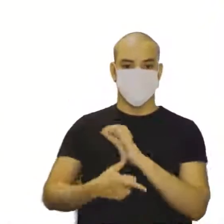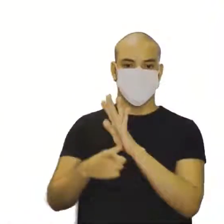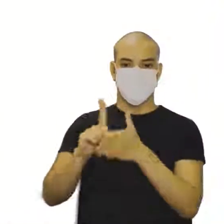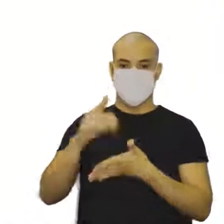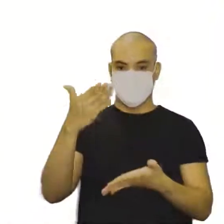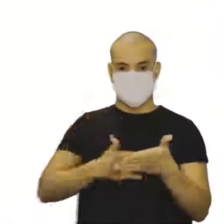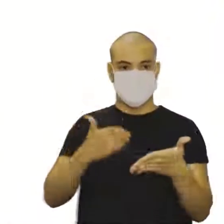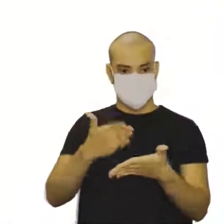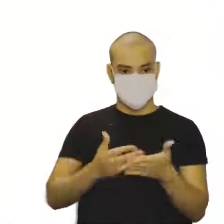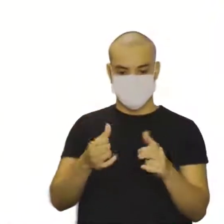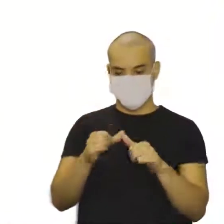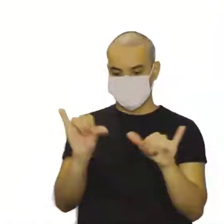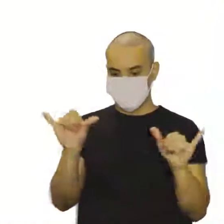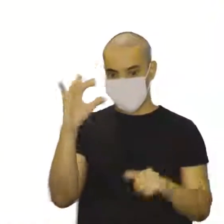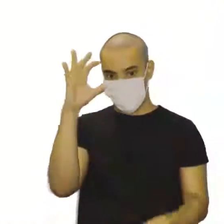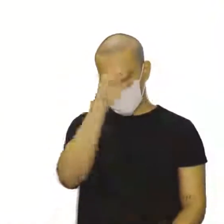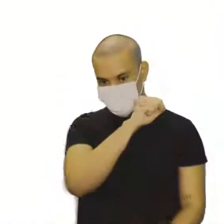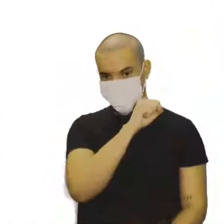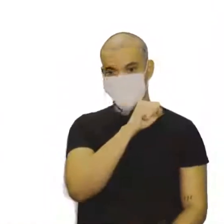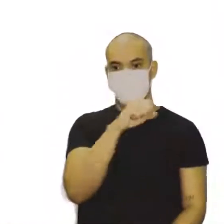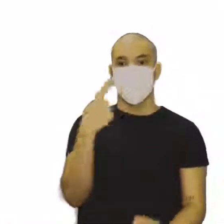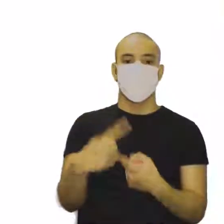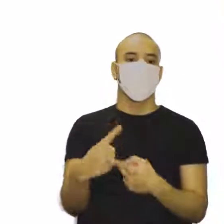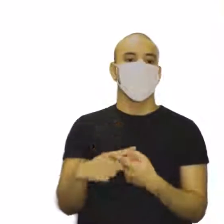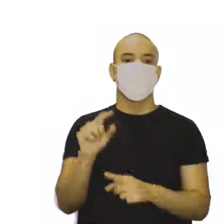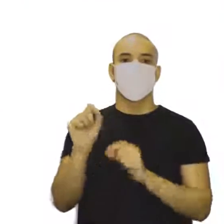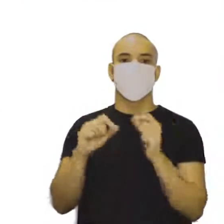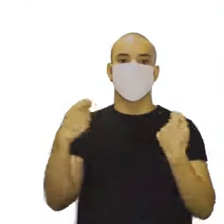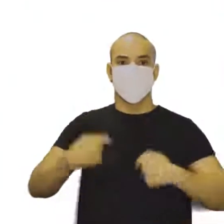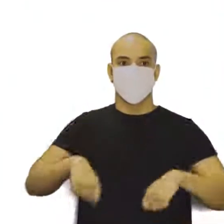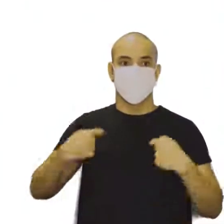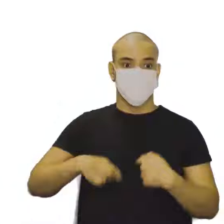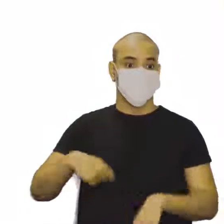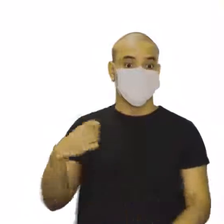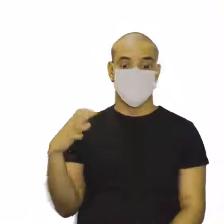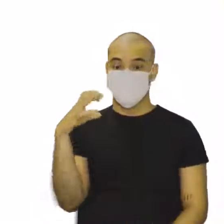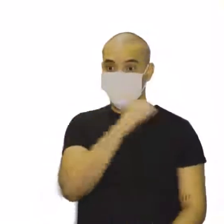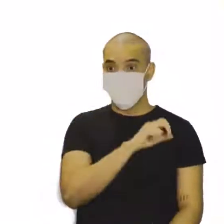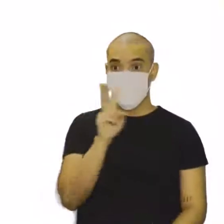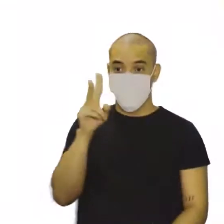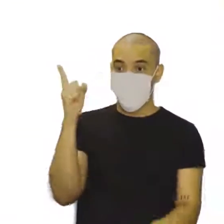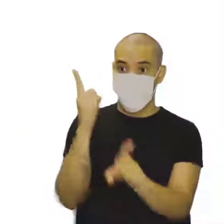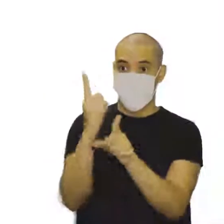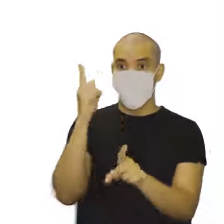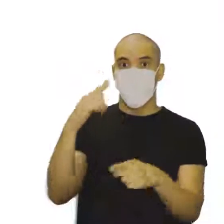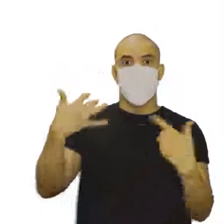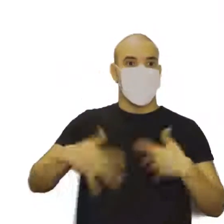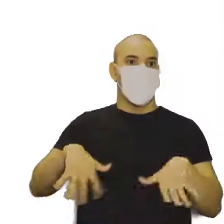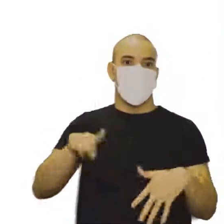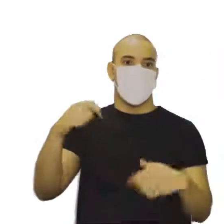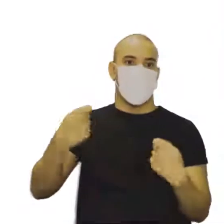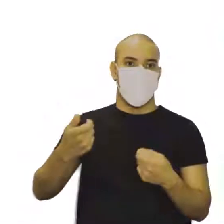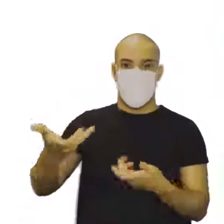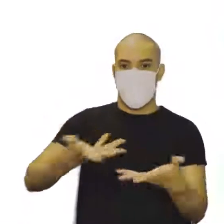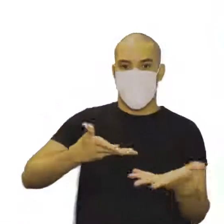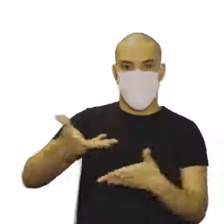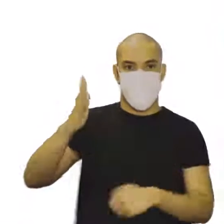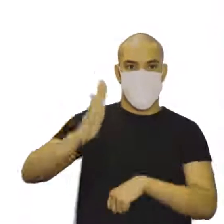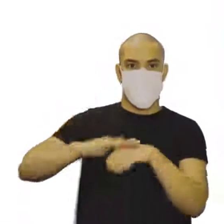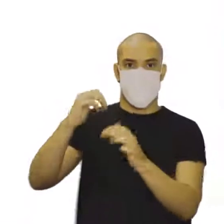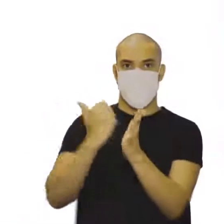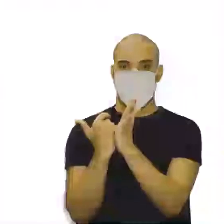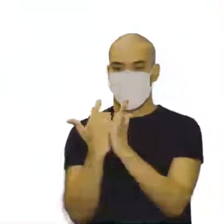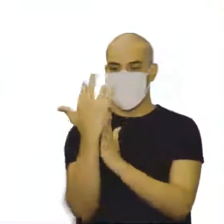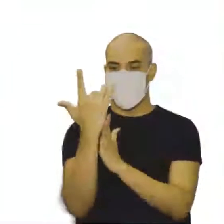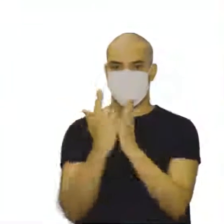danificação desse circuito aí. Então, o disjuntor, ele vai identificar esse pico de corrente. Opa, tá passando corrente a mais aqui. O que